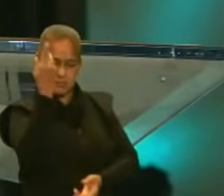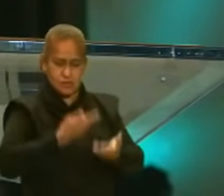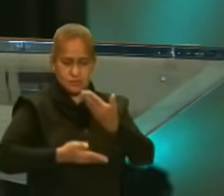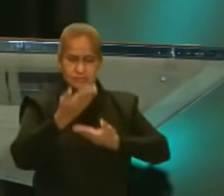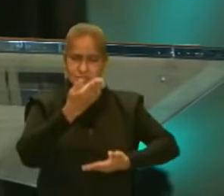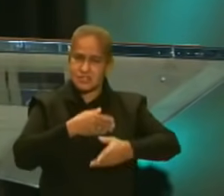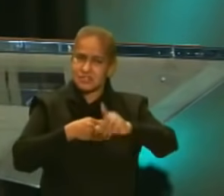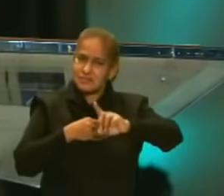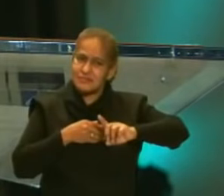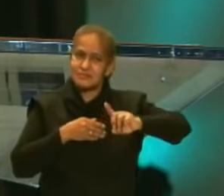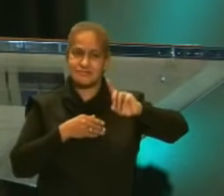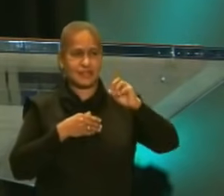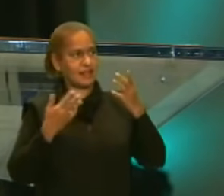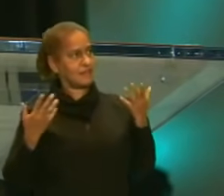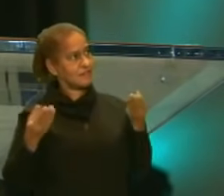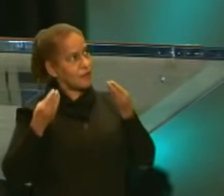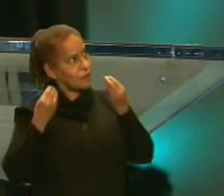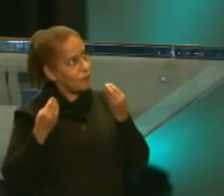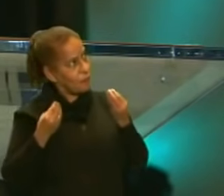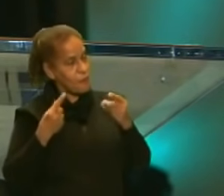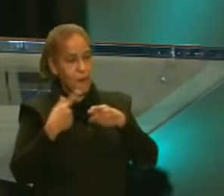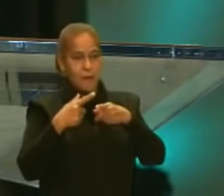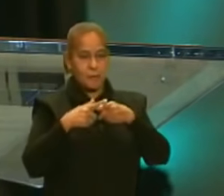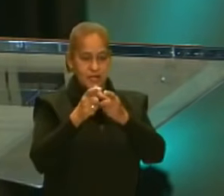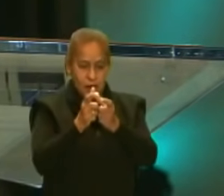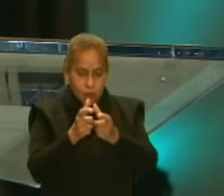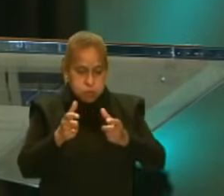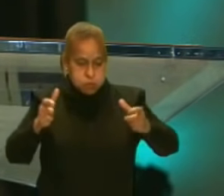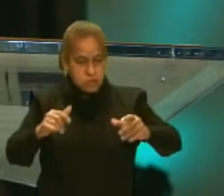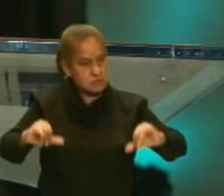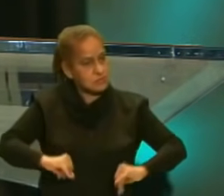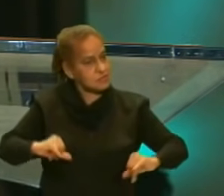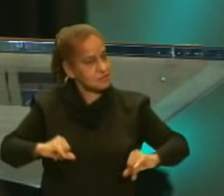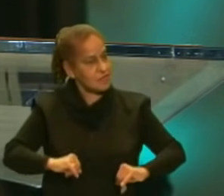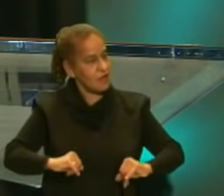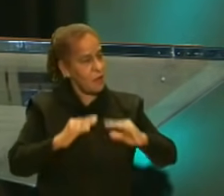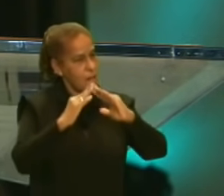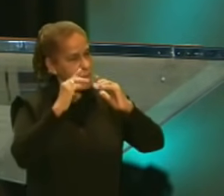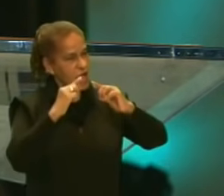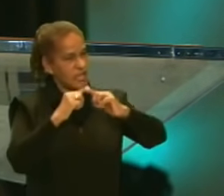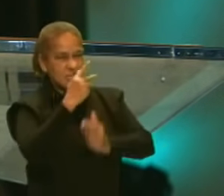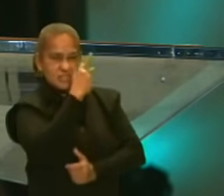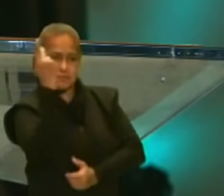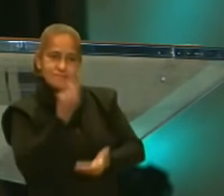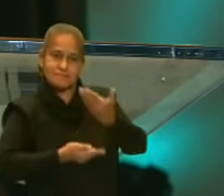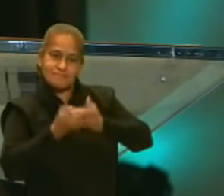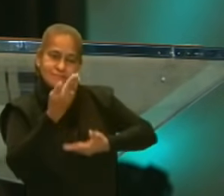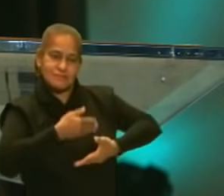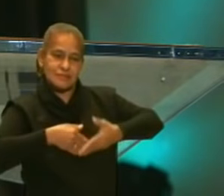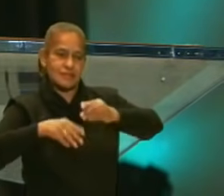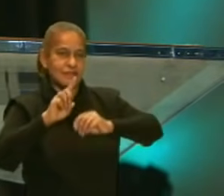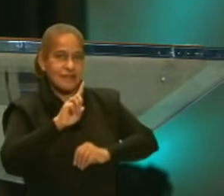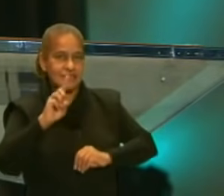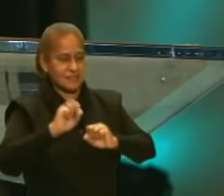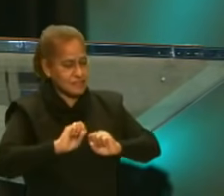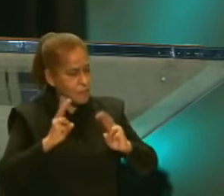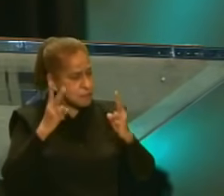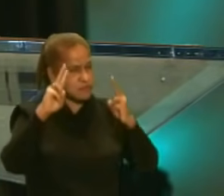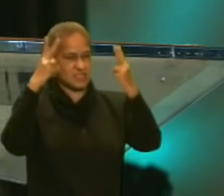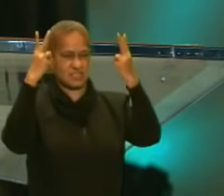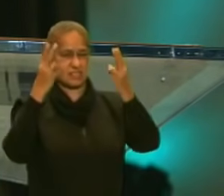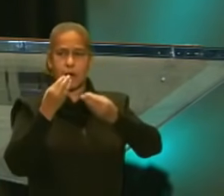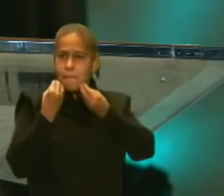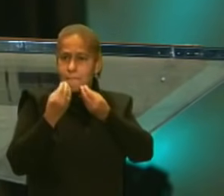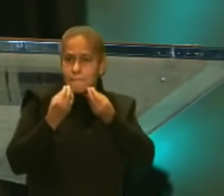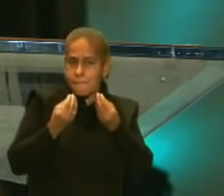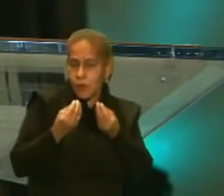tribulação, a igreja vai ser vencida. E de que maneira ela vai ser vencida? Então aqui vamos ler a palavra de Deus